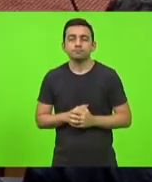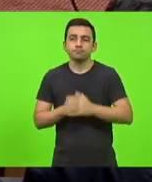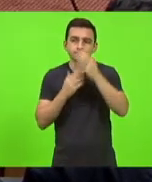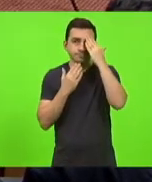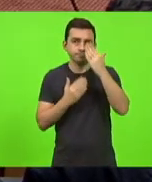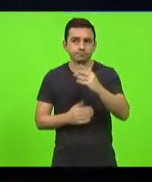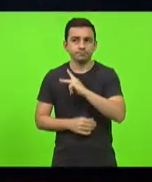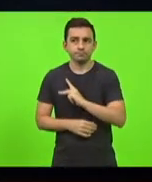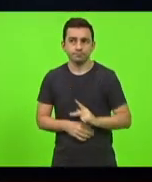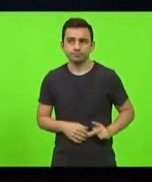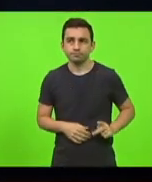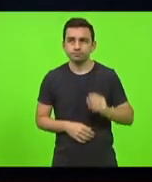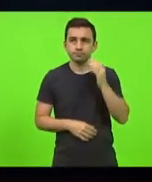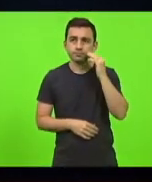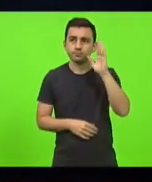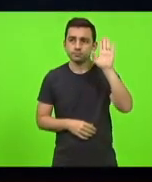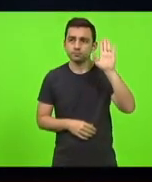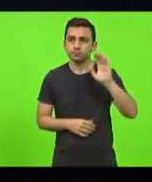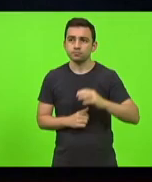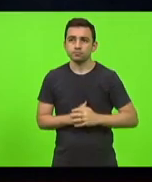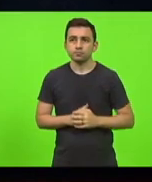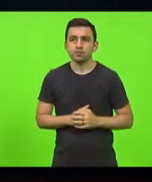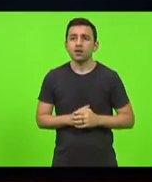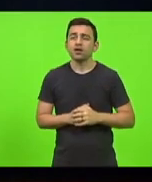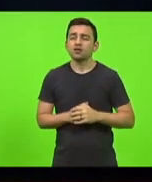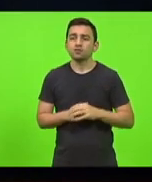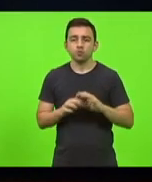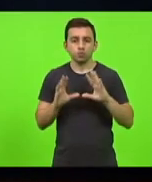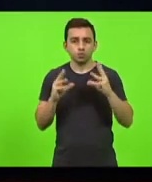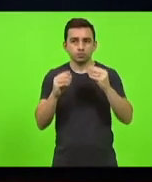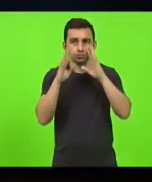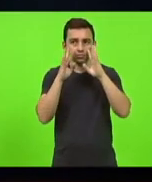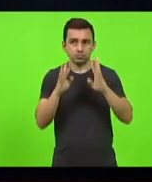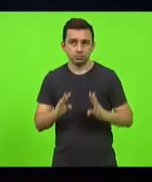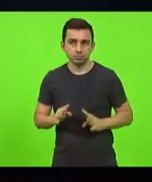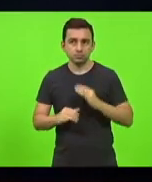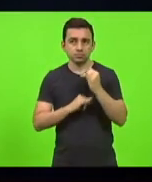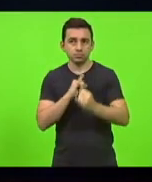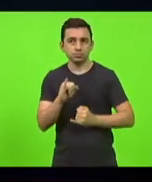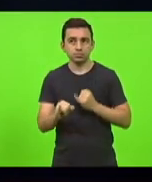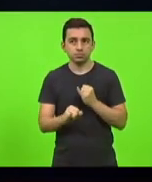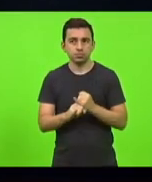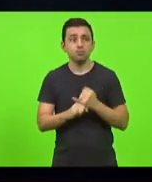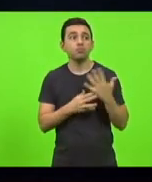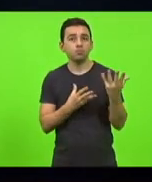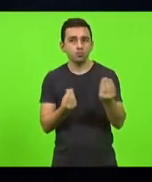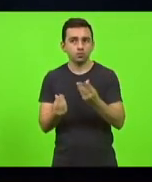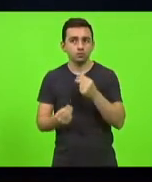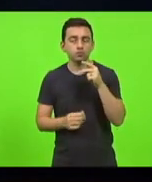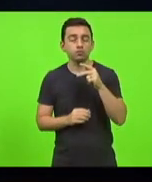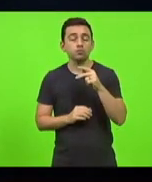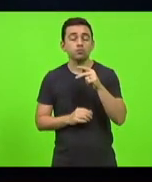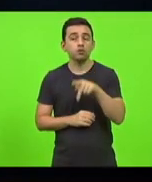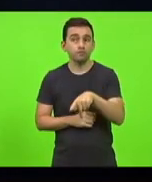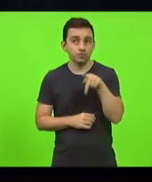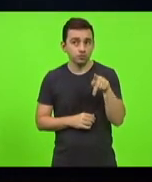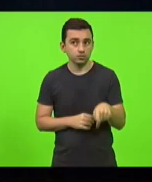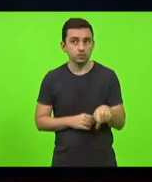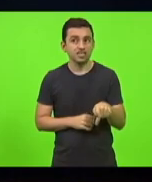Só para ressaltar a todos que estão nos assistindo de forma online, vários professores do Estado todo, se